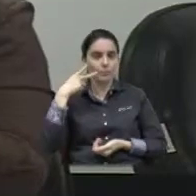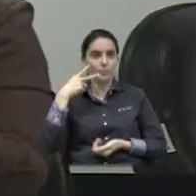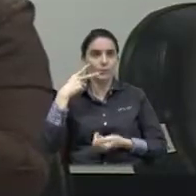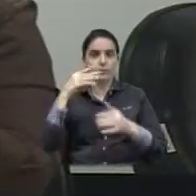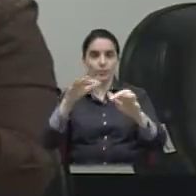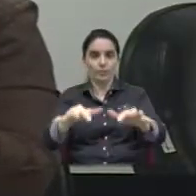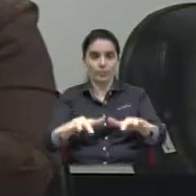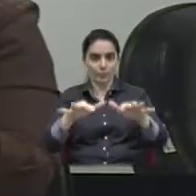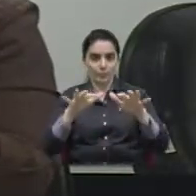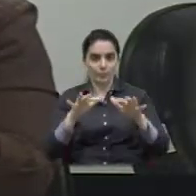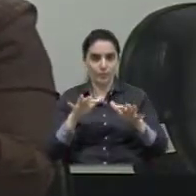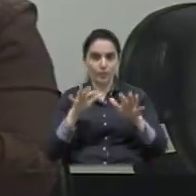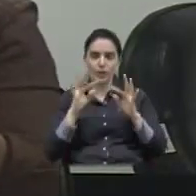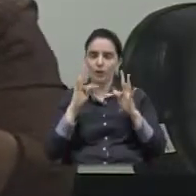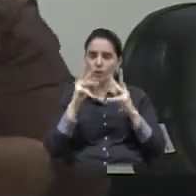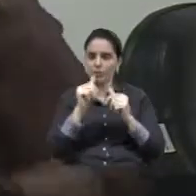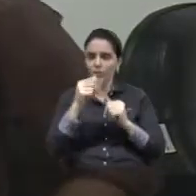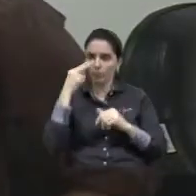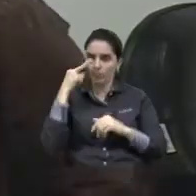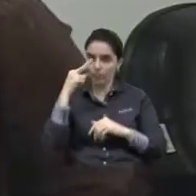presente e aqueles que nos acompanham